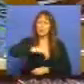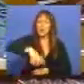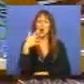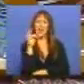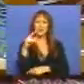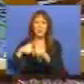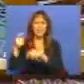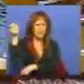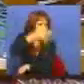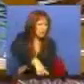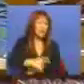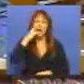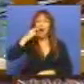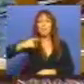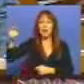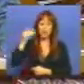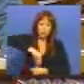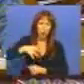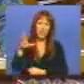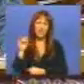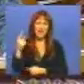vezes mais e na Alemanha 10.